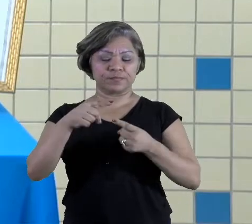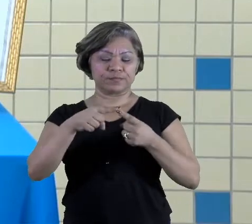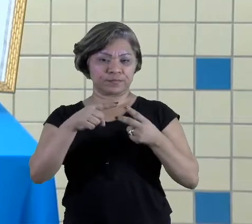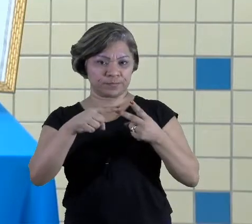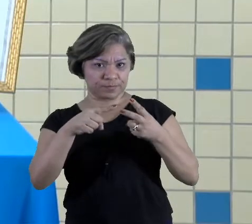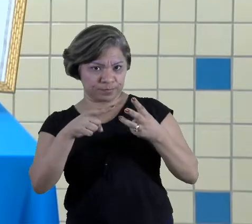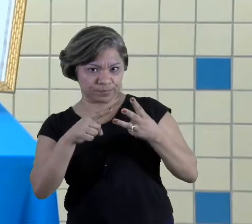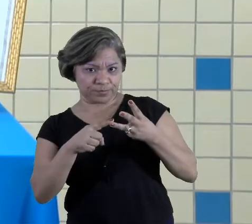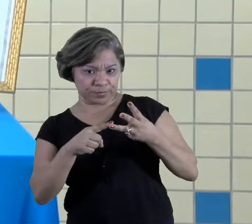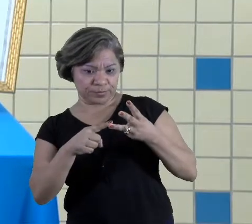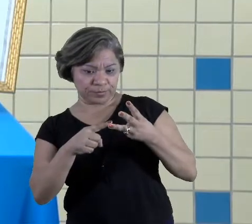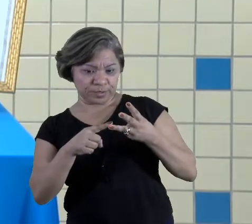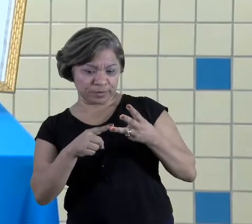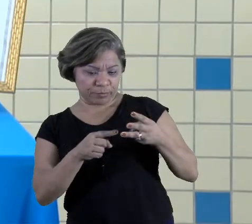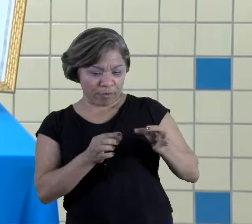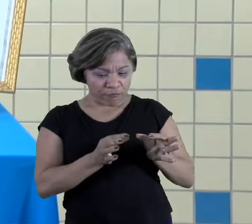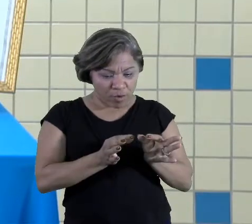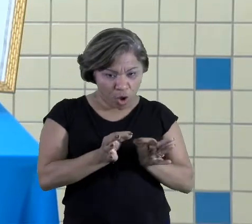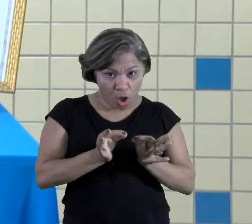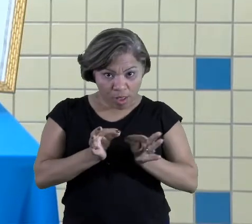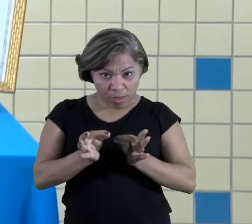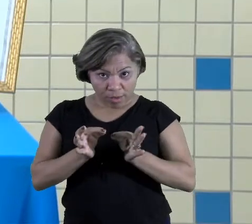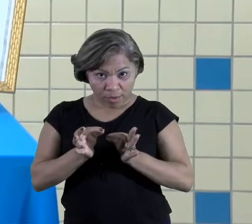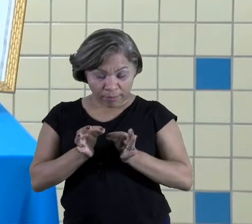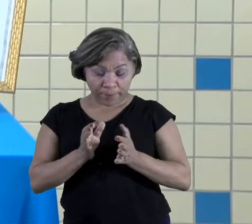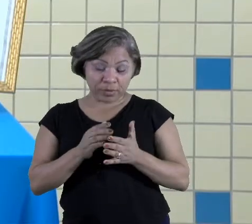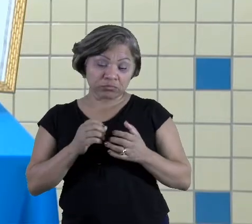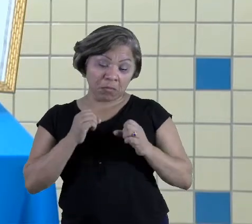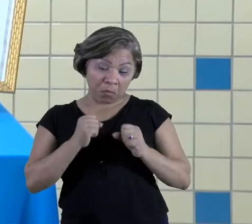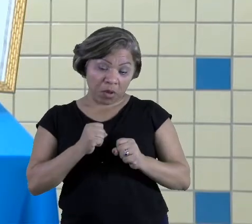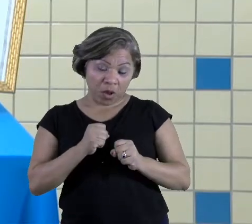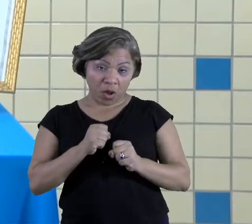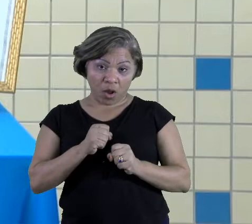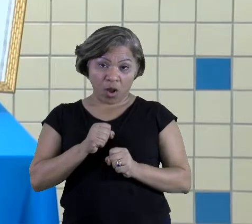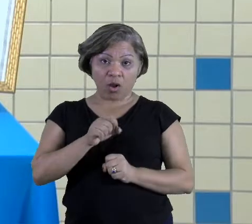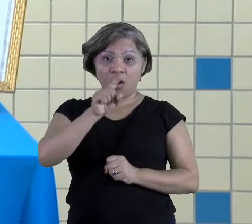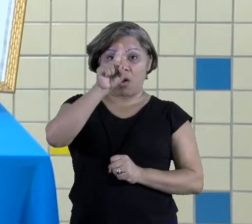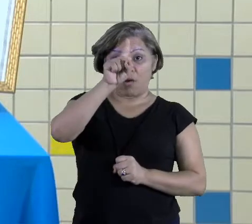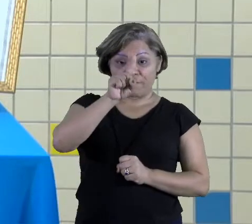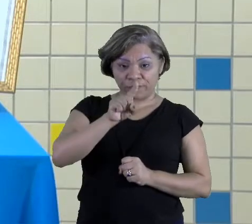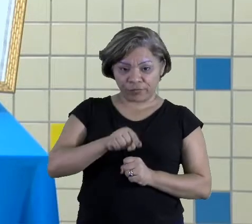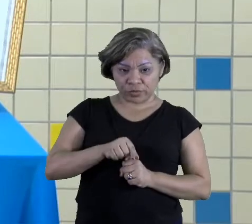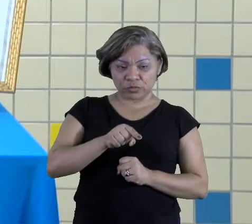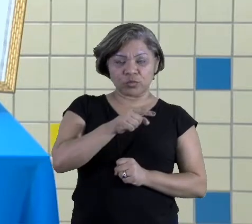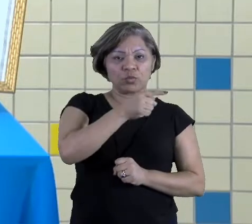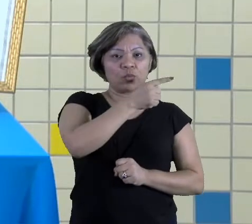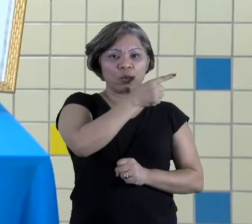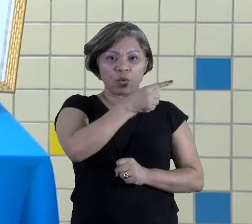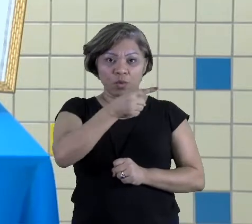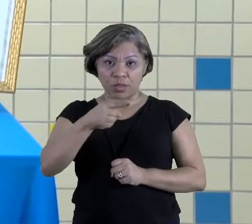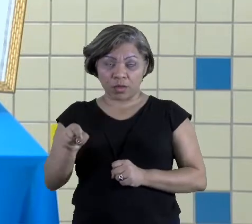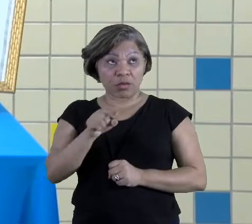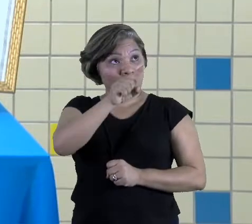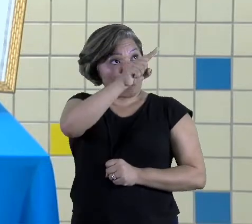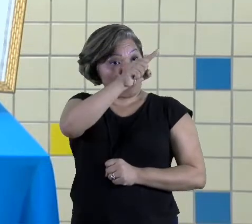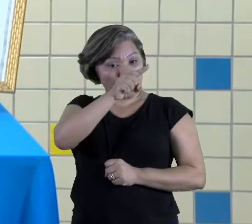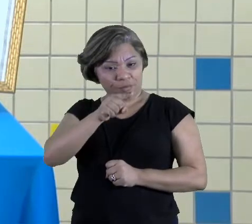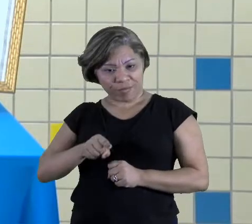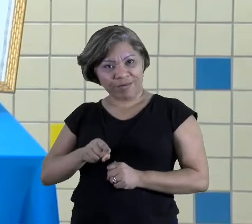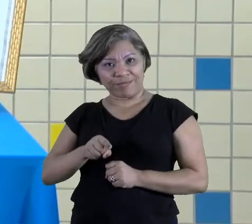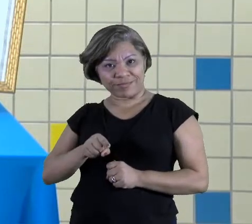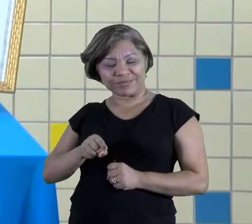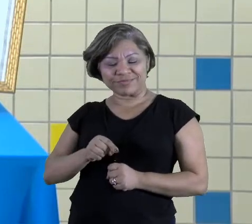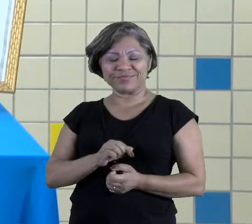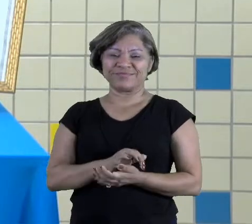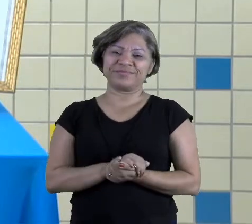fiquem alinhados, tanto na linha horizontal, vertical ou diagonal. E como que